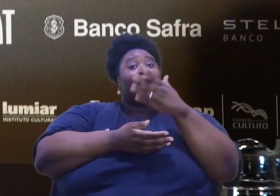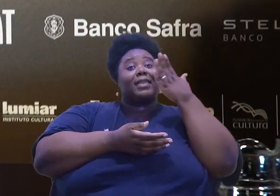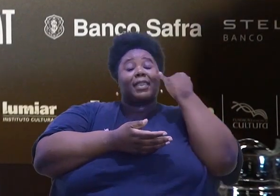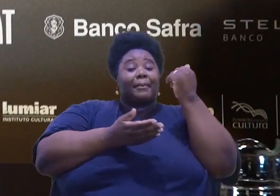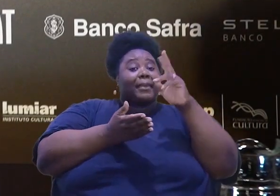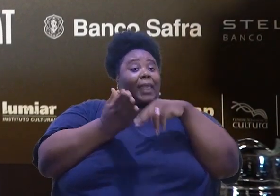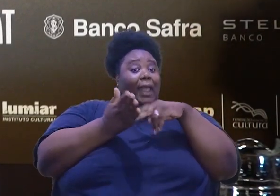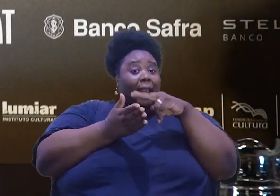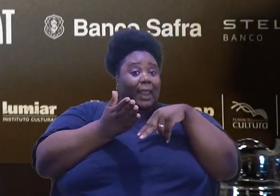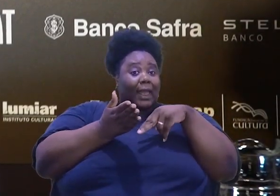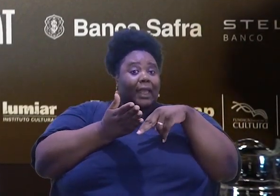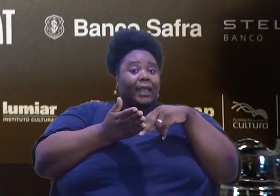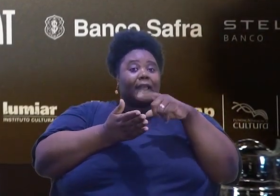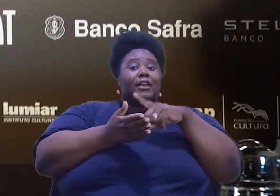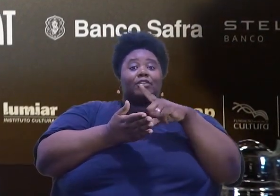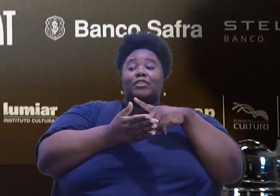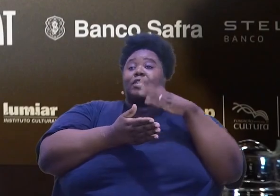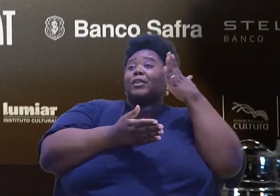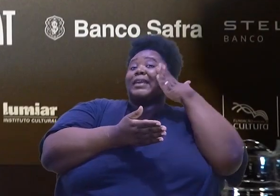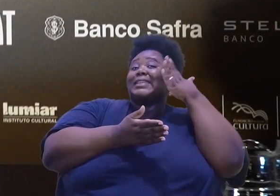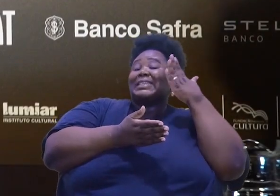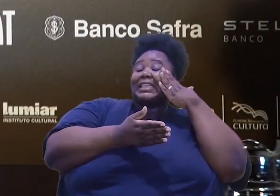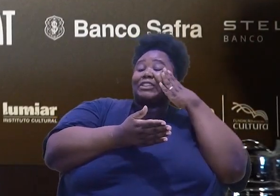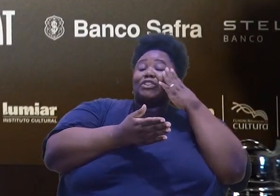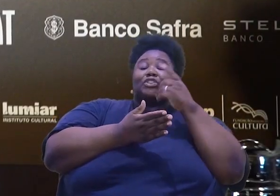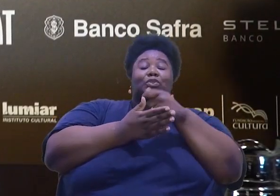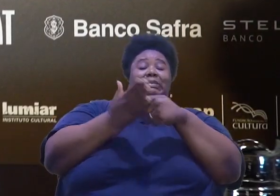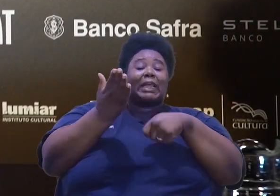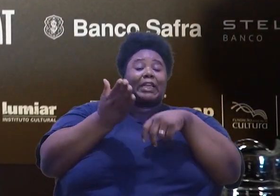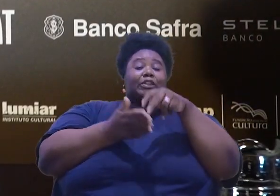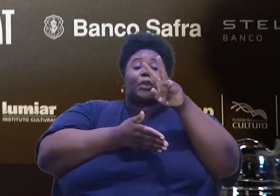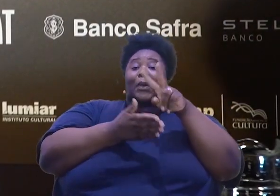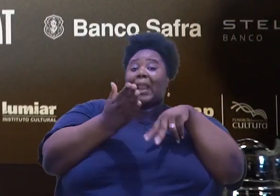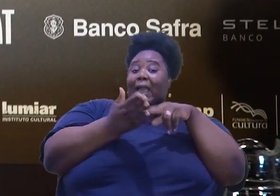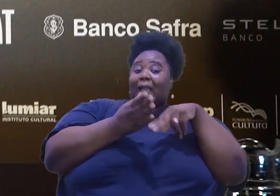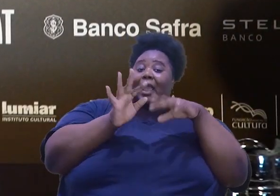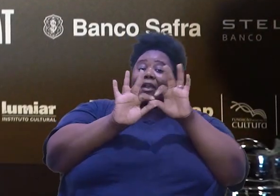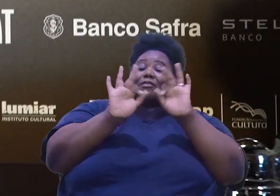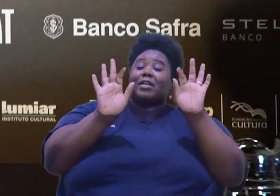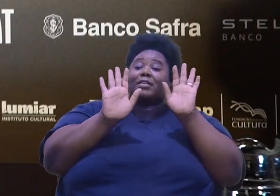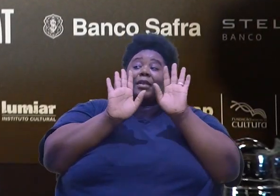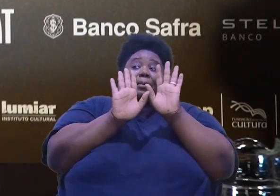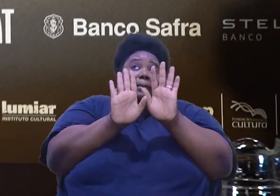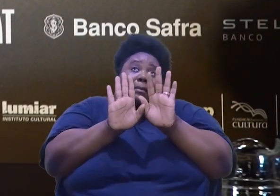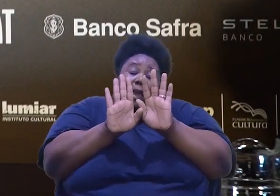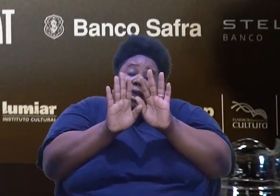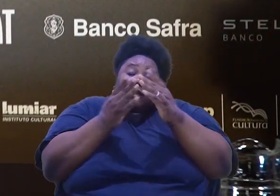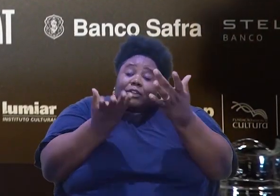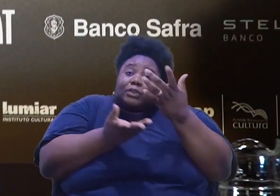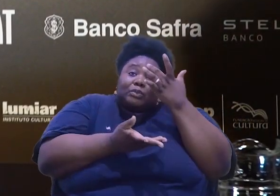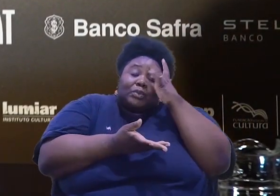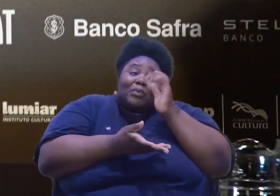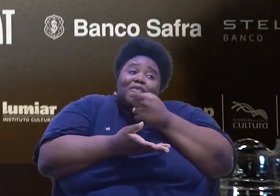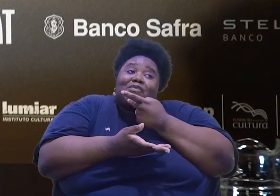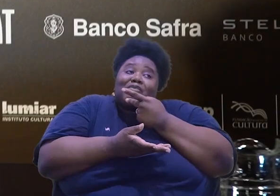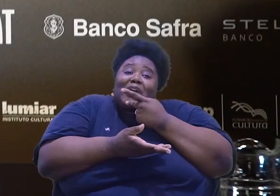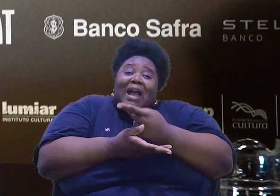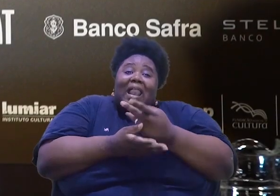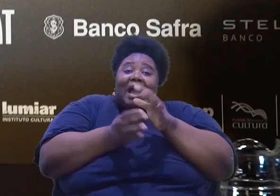alfabetizada. Eu tinha compreensão do texto, lia a frase, mas simplesmente não